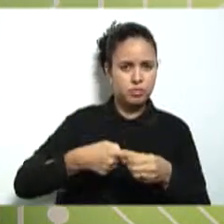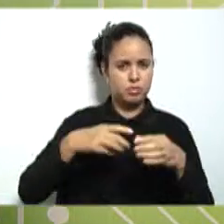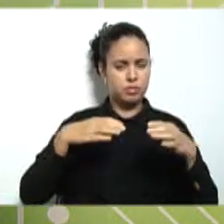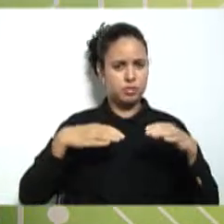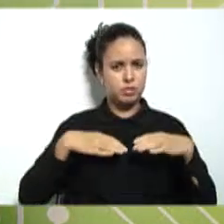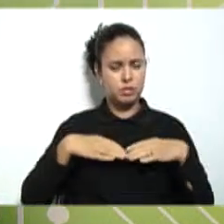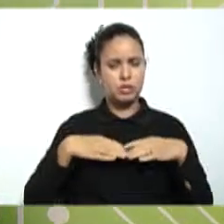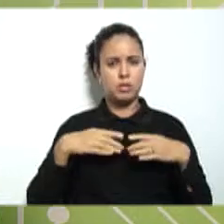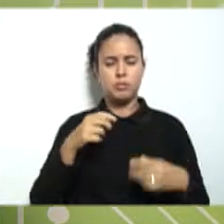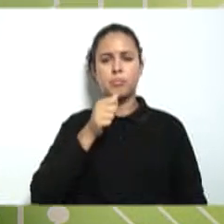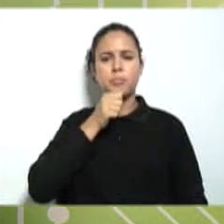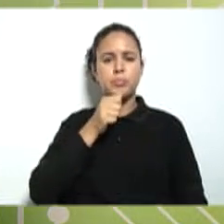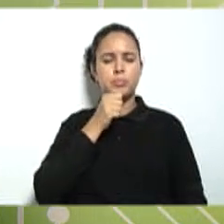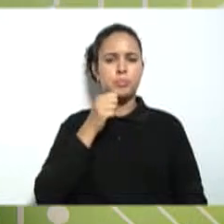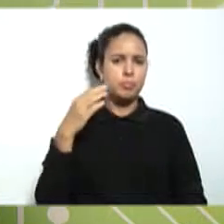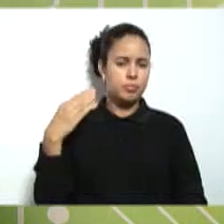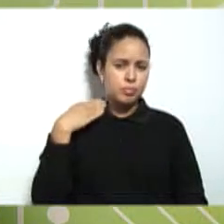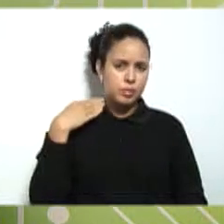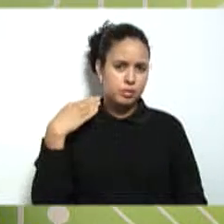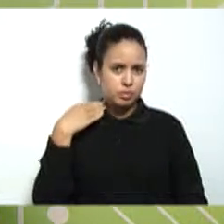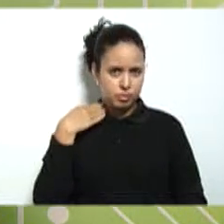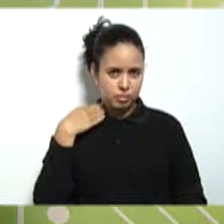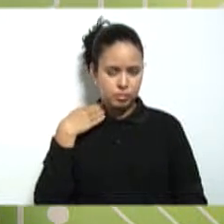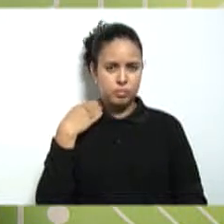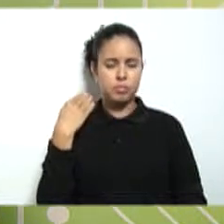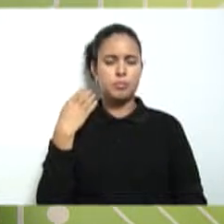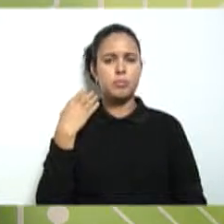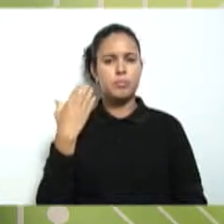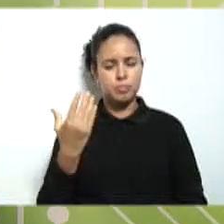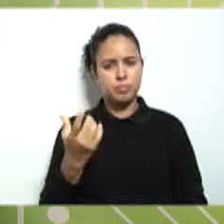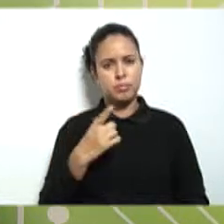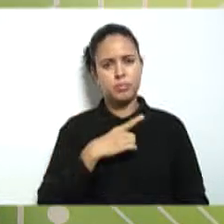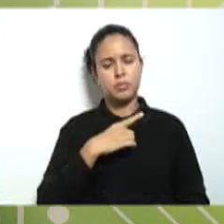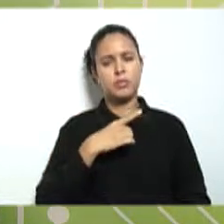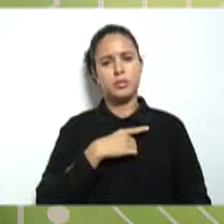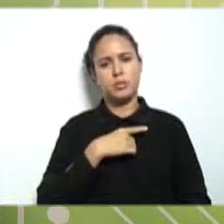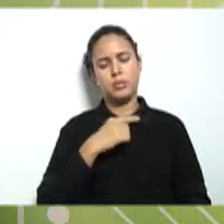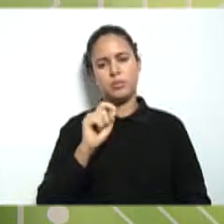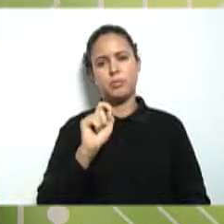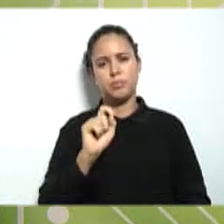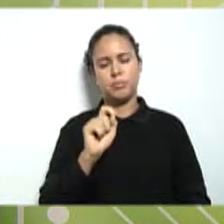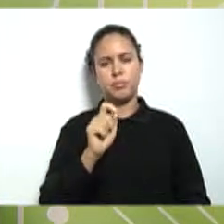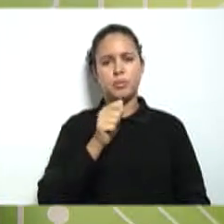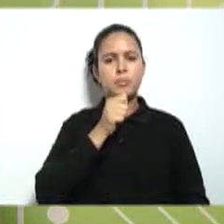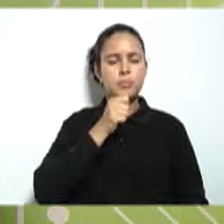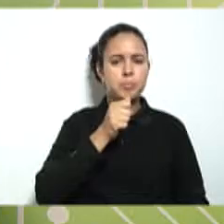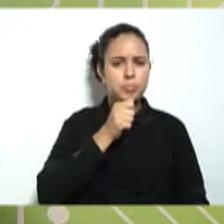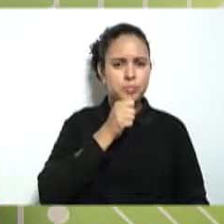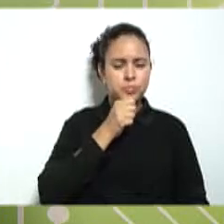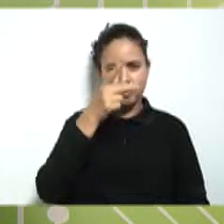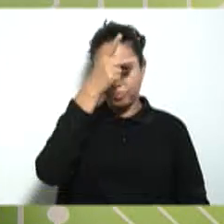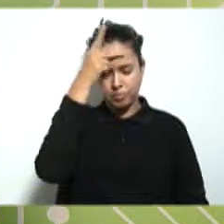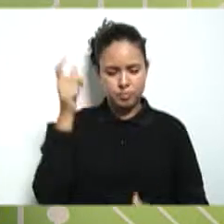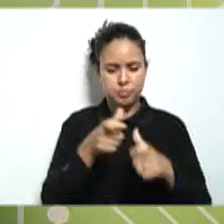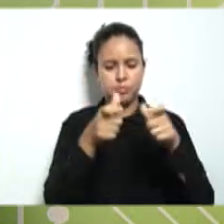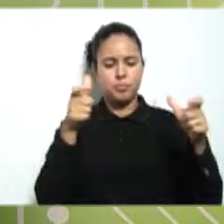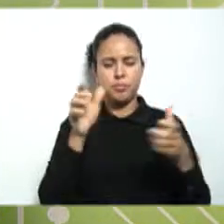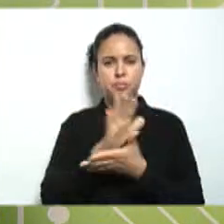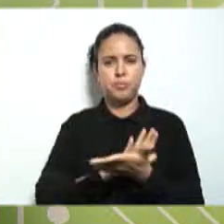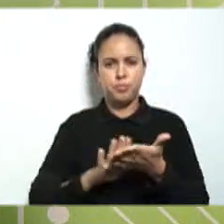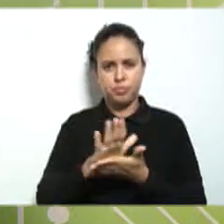de crescer do que uma outra cidade que tem o mesmo tamanho, a mesma quantidade de capital, mas que tem um banco. Havendo um banco, a gente tem a chance